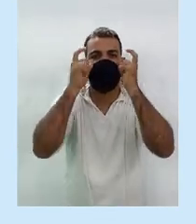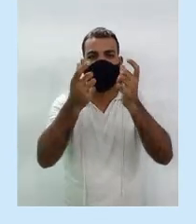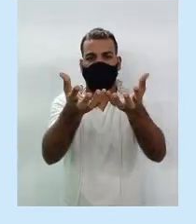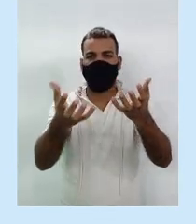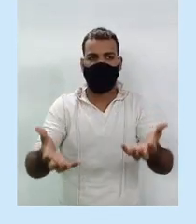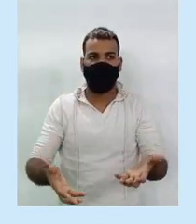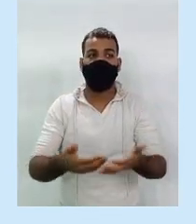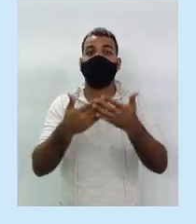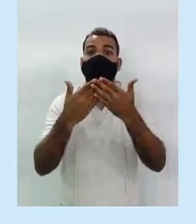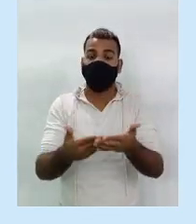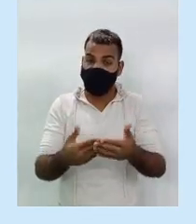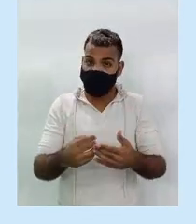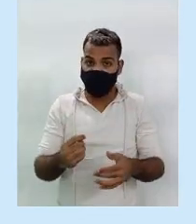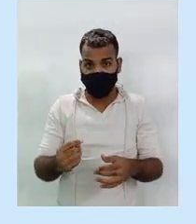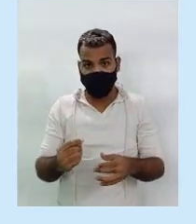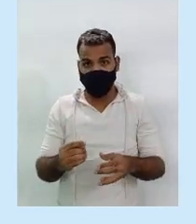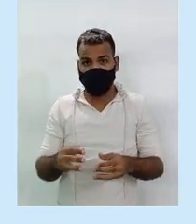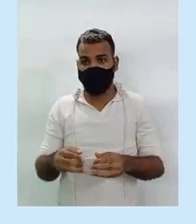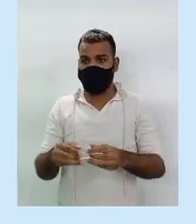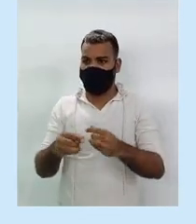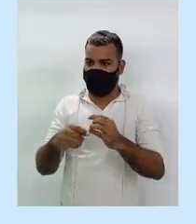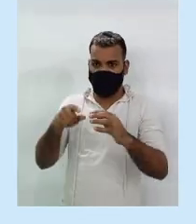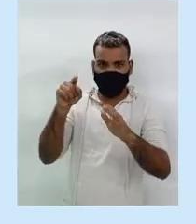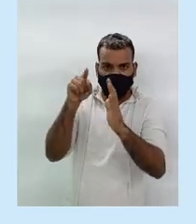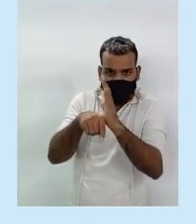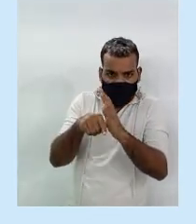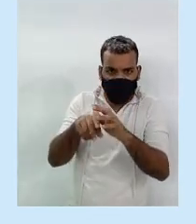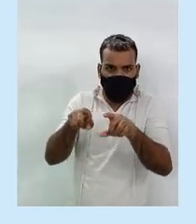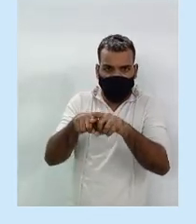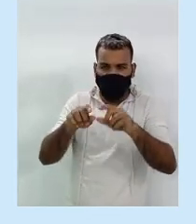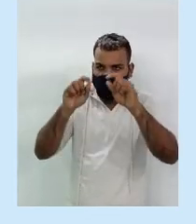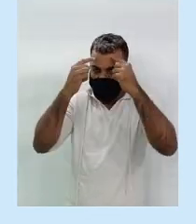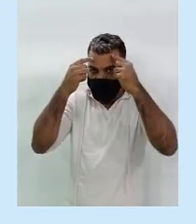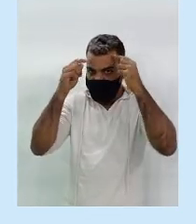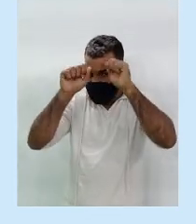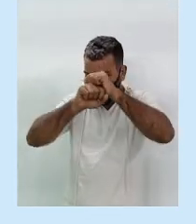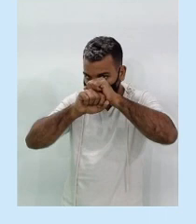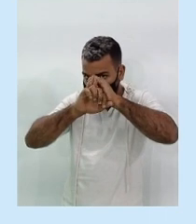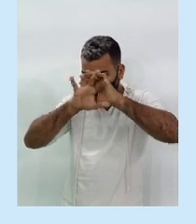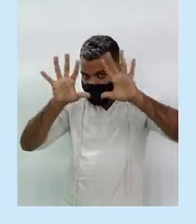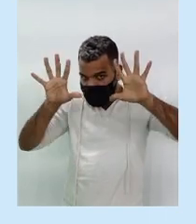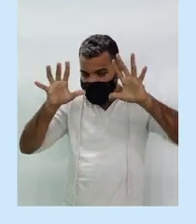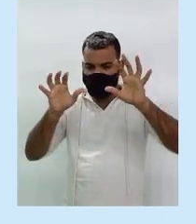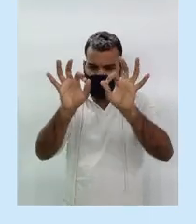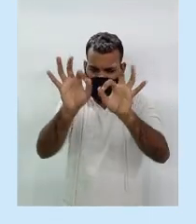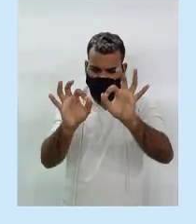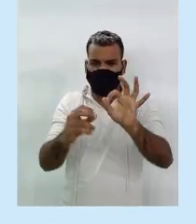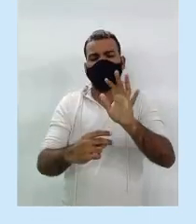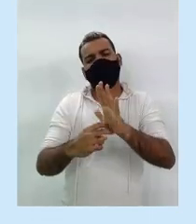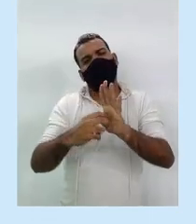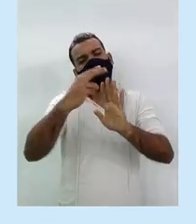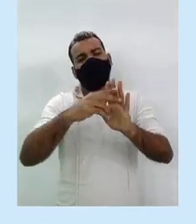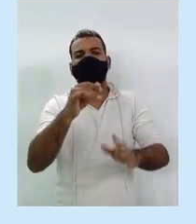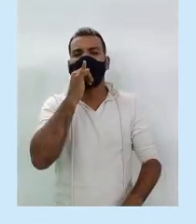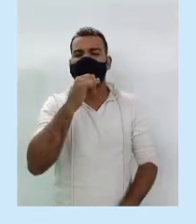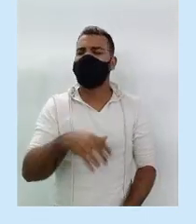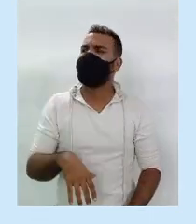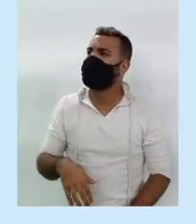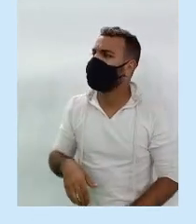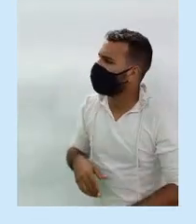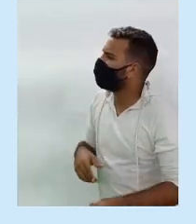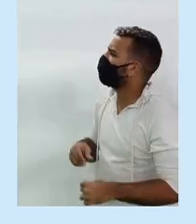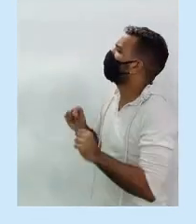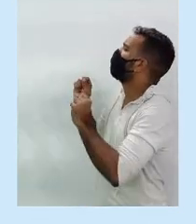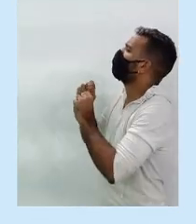Então, juntando as perguntas de jornalismo com a linguagem clara, objetiva, você pode perguntar, professor, o que é